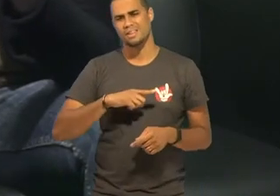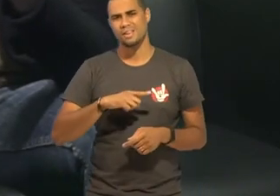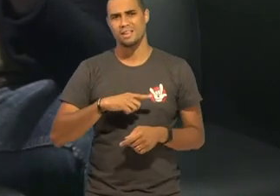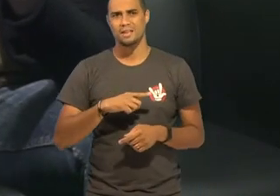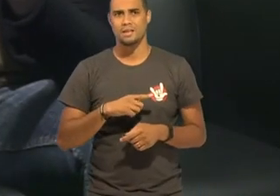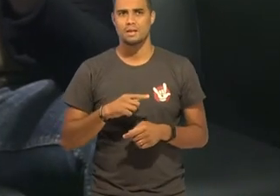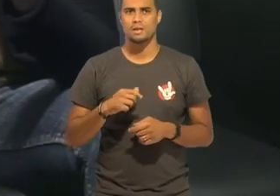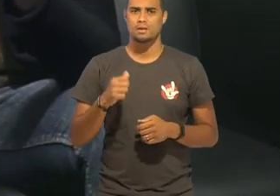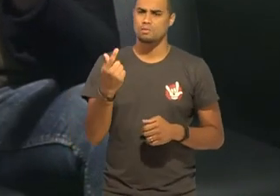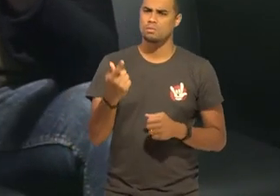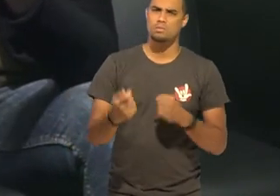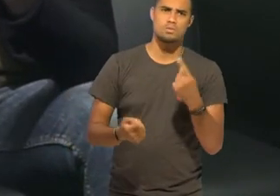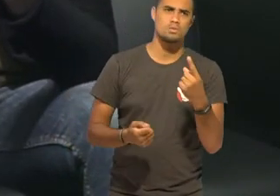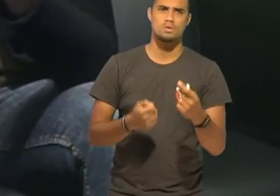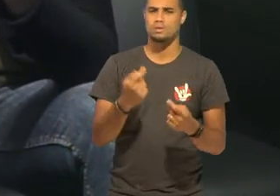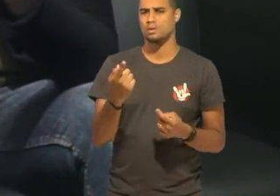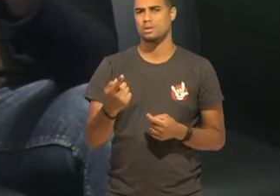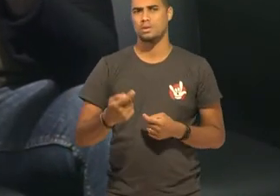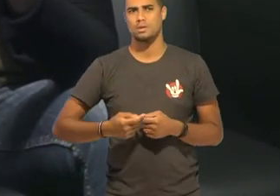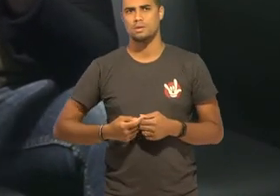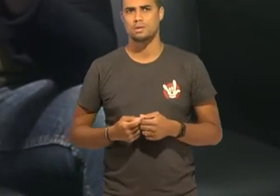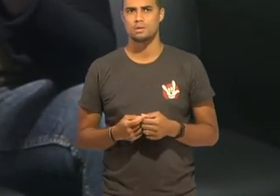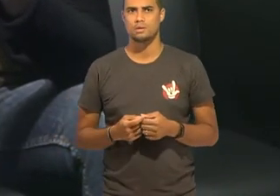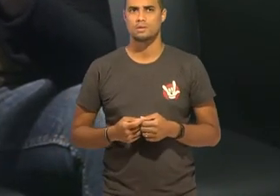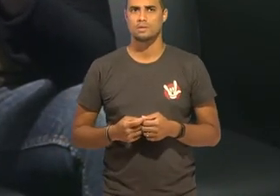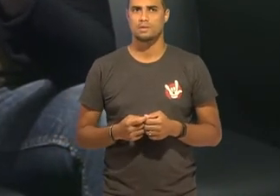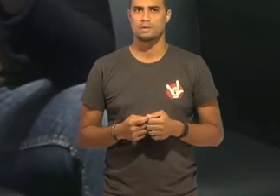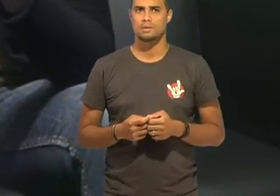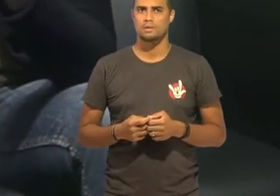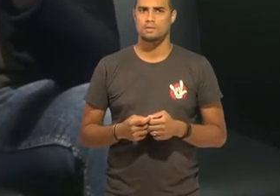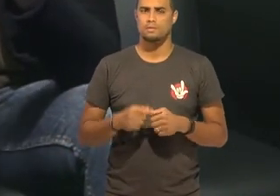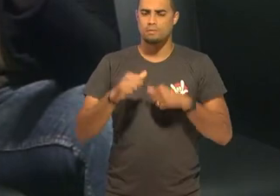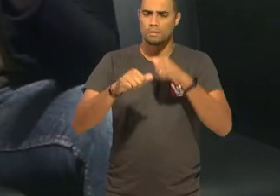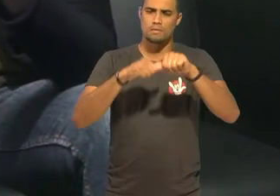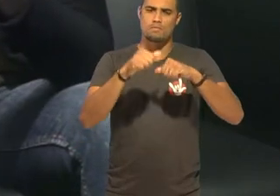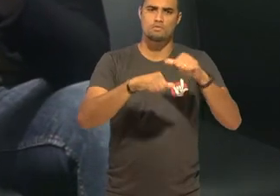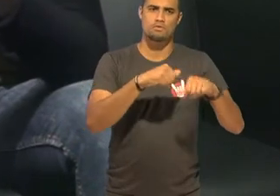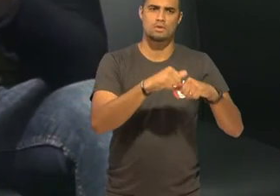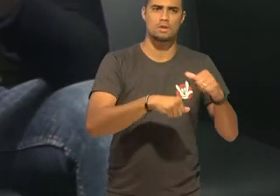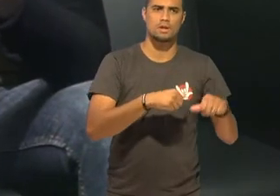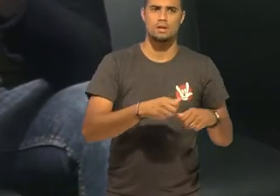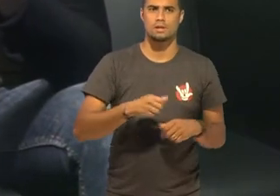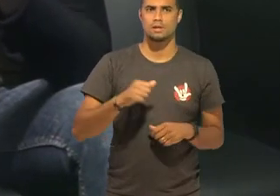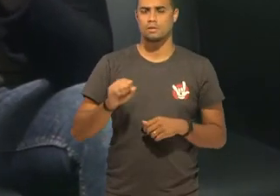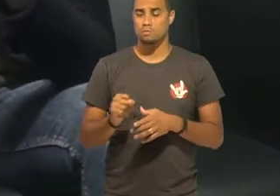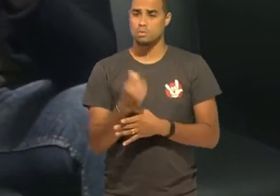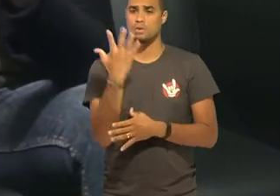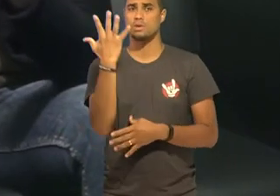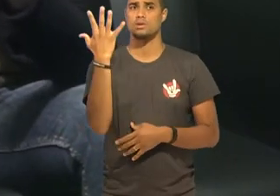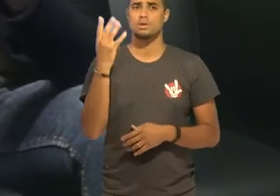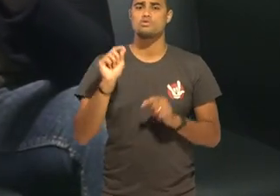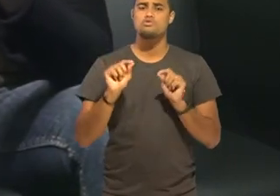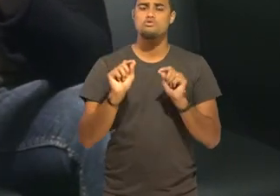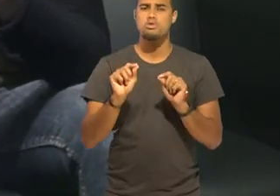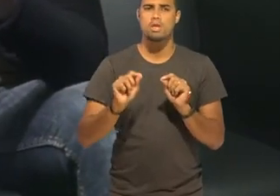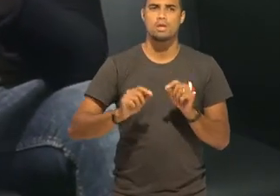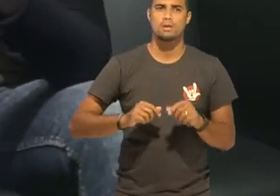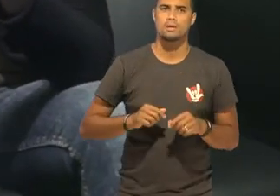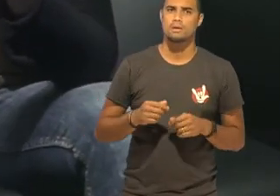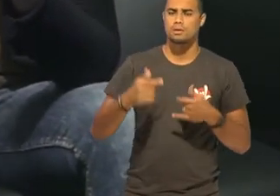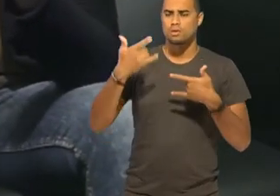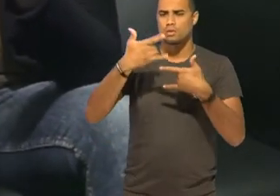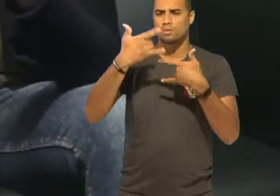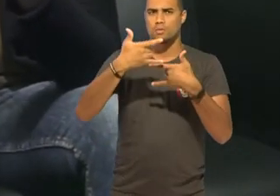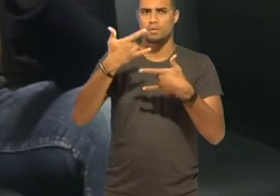não vai ser no YouTube, nós faremos lives no Instagram. No Instagram dos juniores e adolescentes, no Instagram do MAG A2